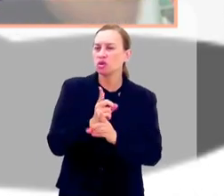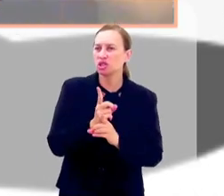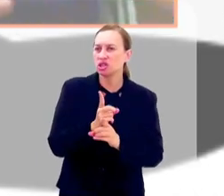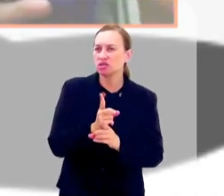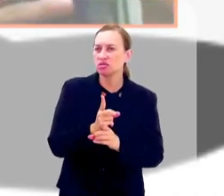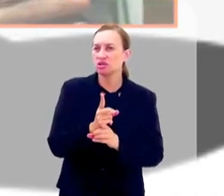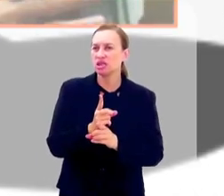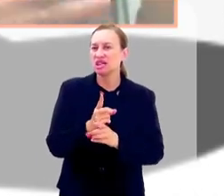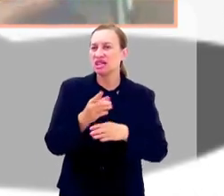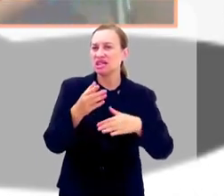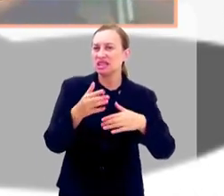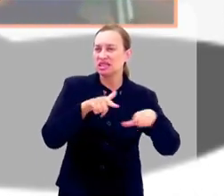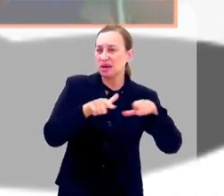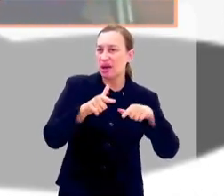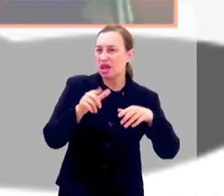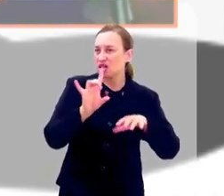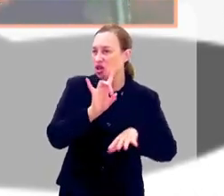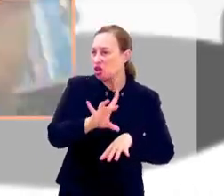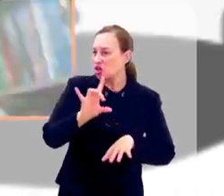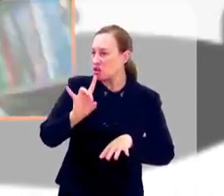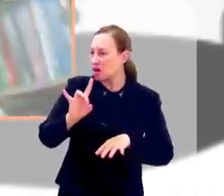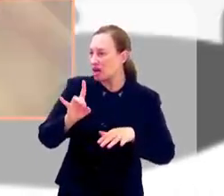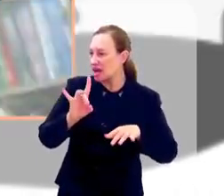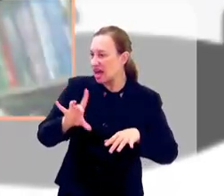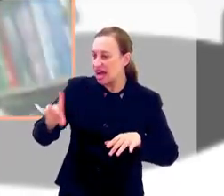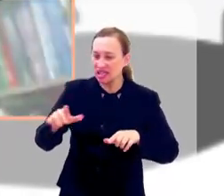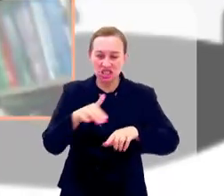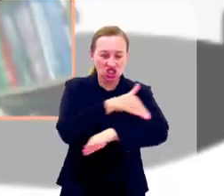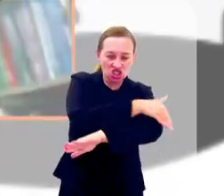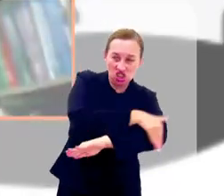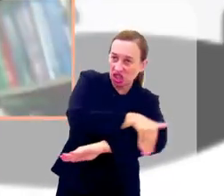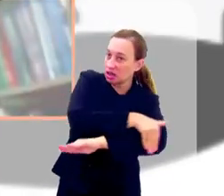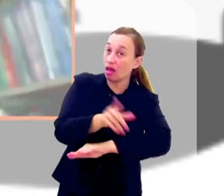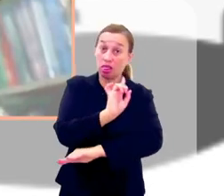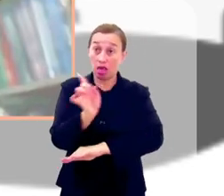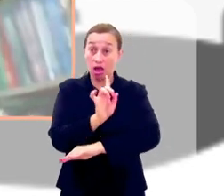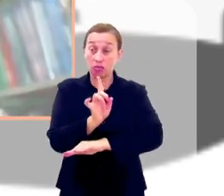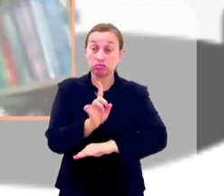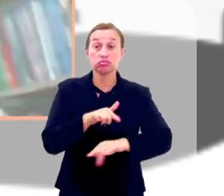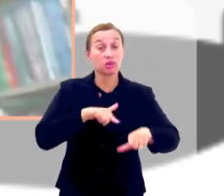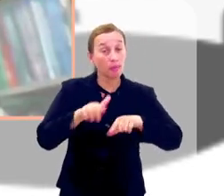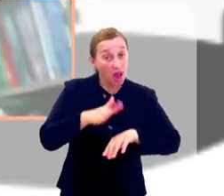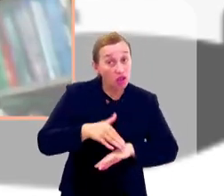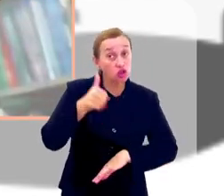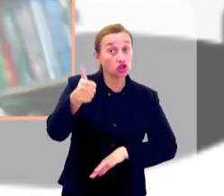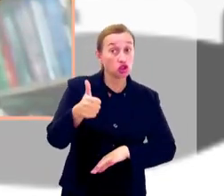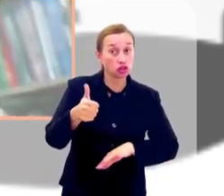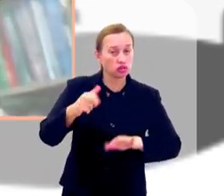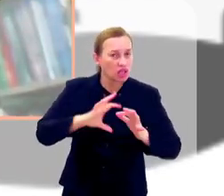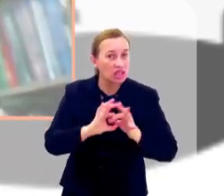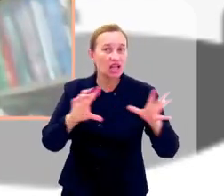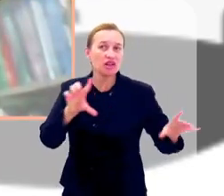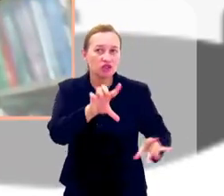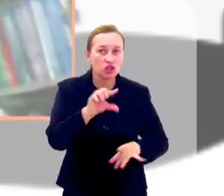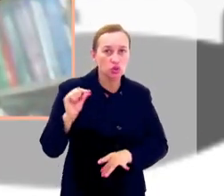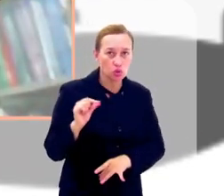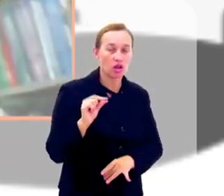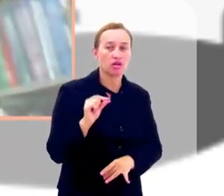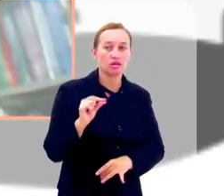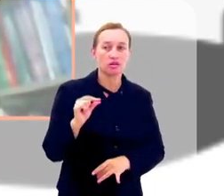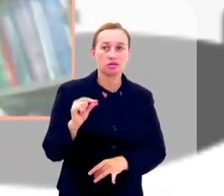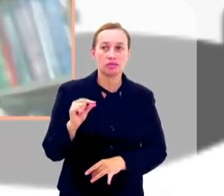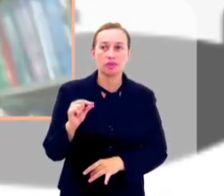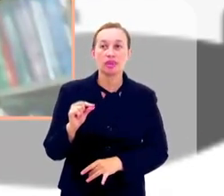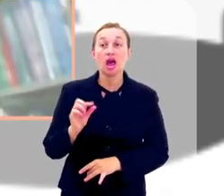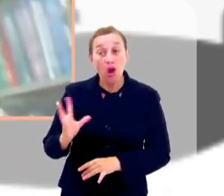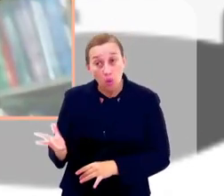gente está encontrando trabalho escravo na esquina. Então, não dá para fechar os olhos de que a gente precisa ter um trabalho digno e de livre escolha. Isso